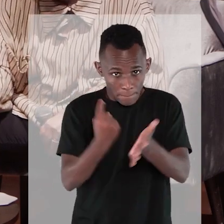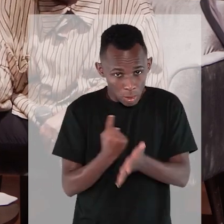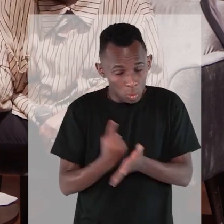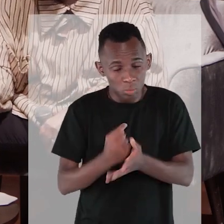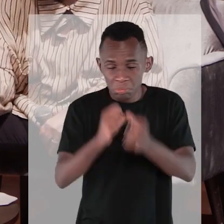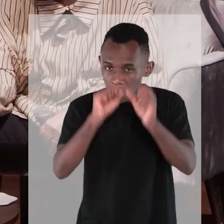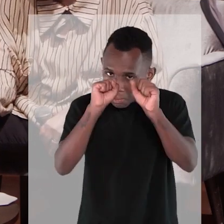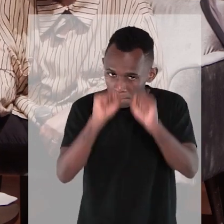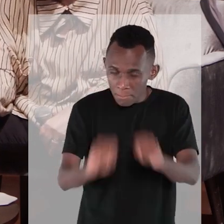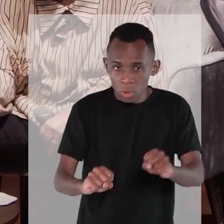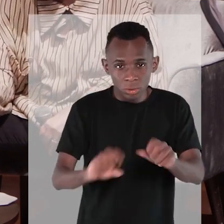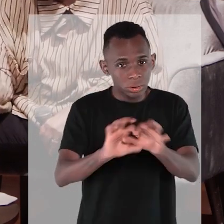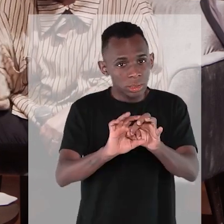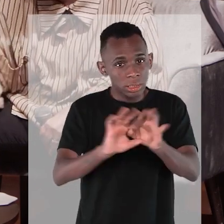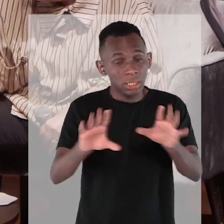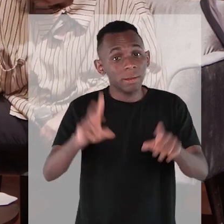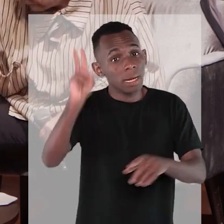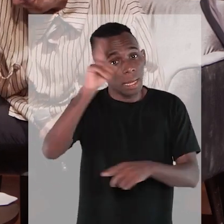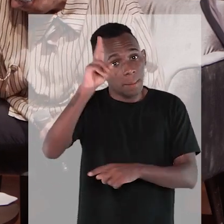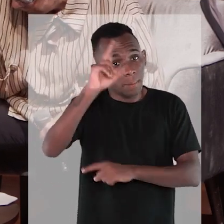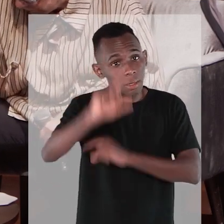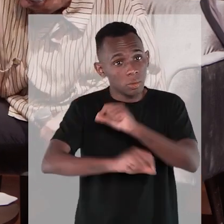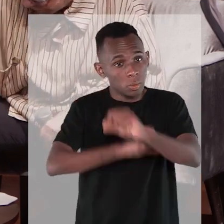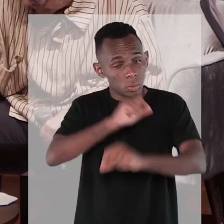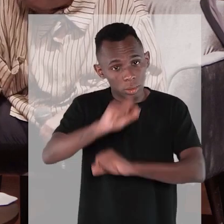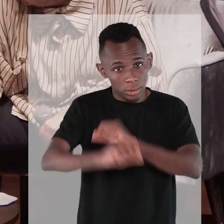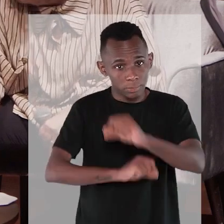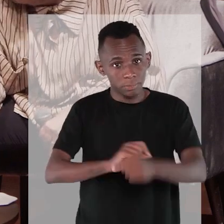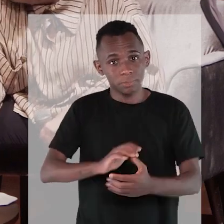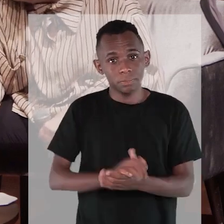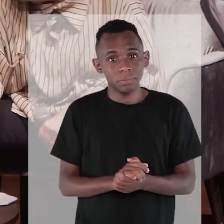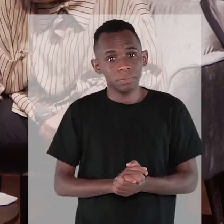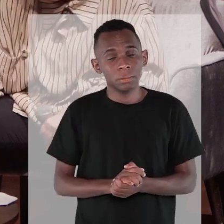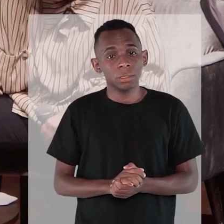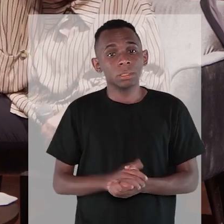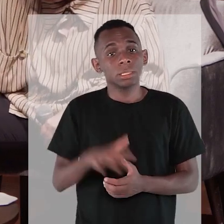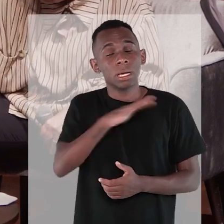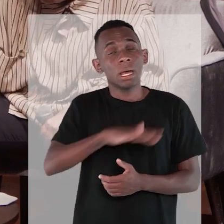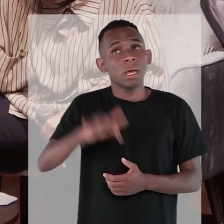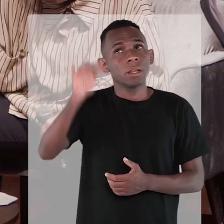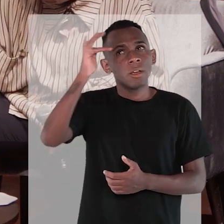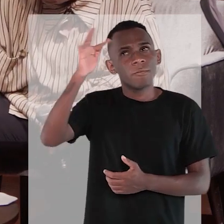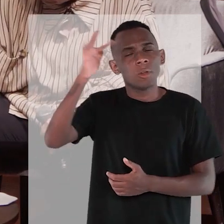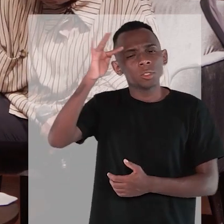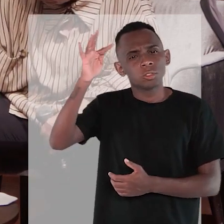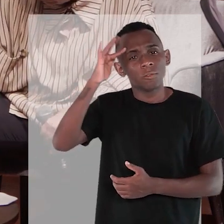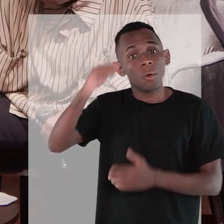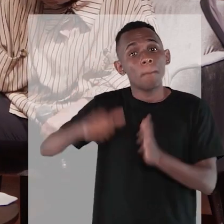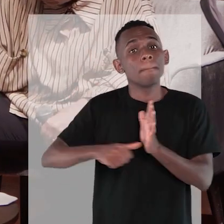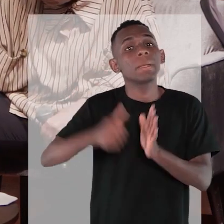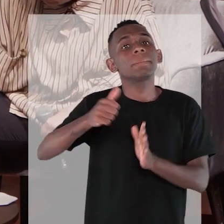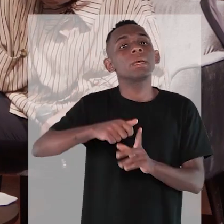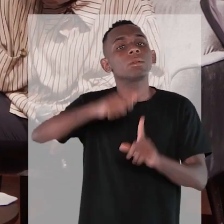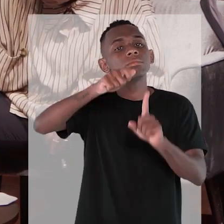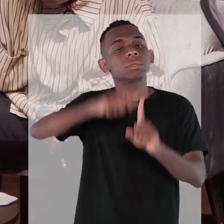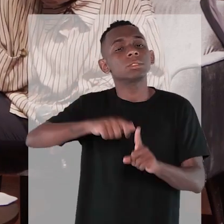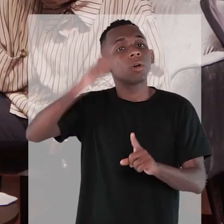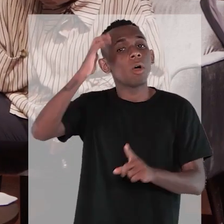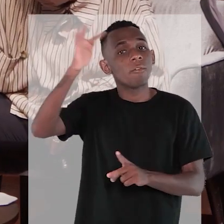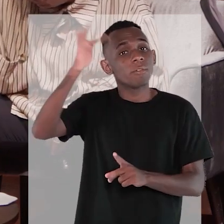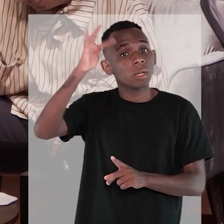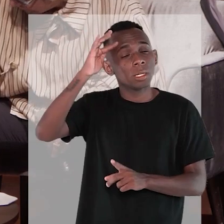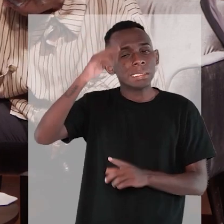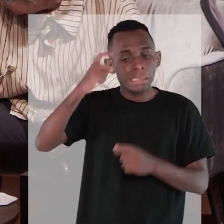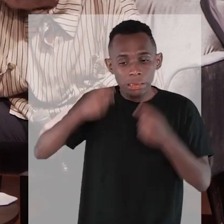quiser fazer a pergunta, só lembrando, puxando a brasa para a filosofia, que o primeiro filósofo que se preocupou de uma sociedade